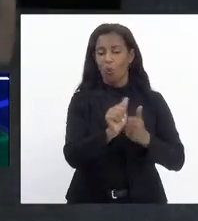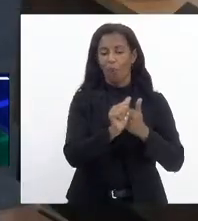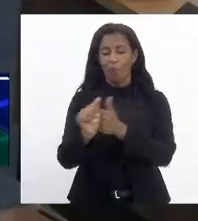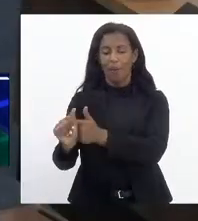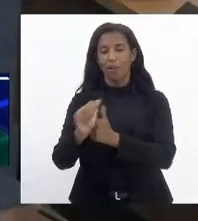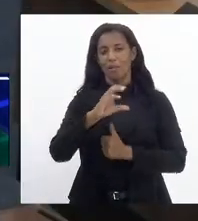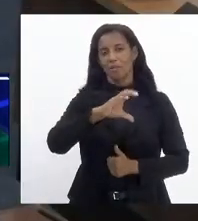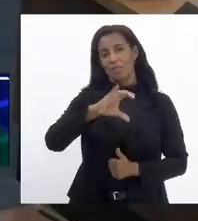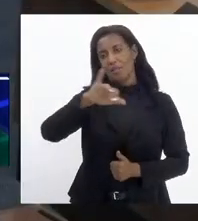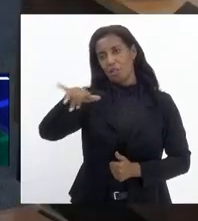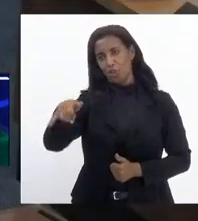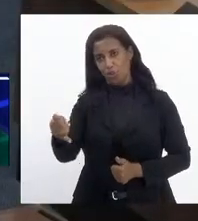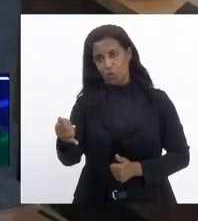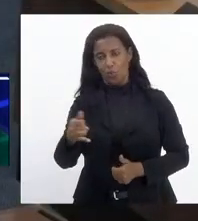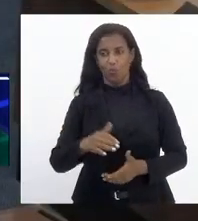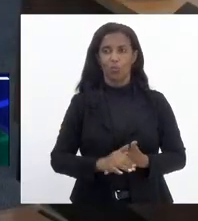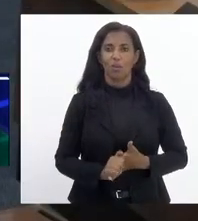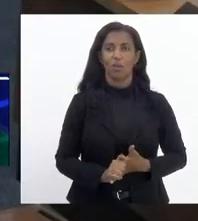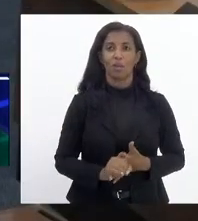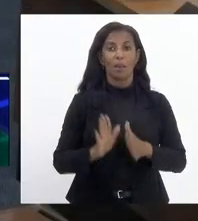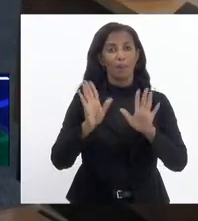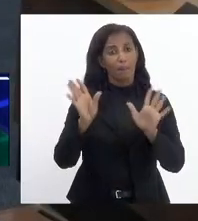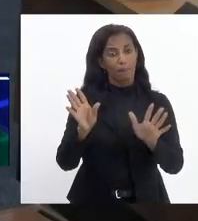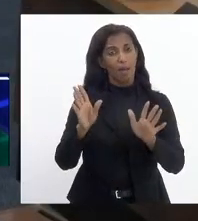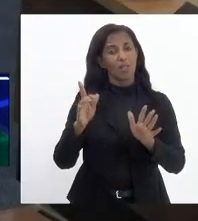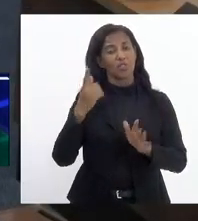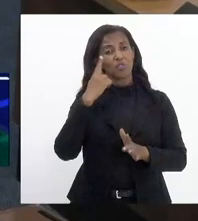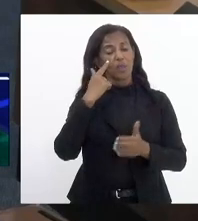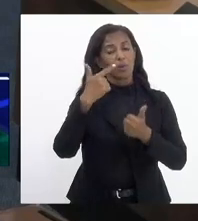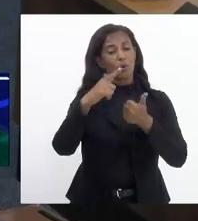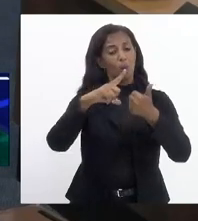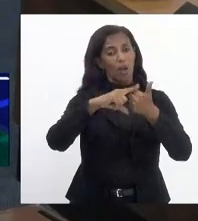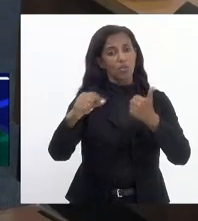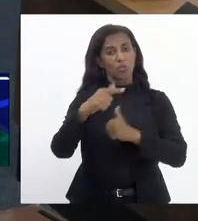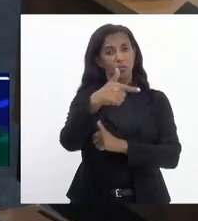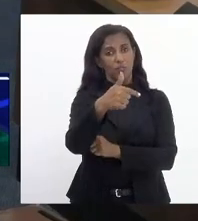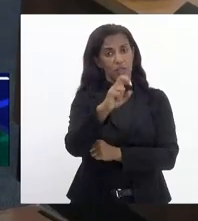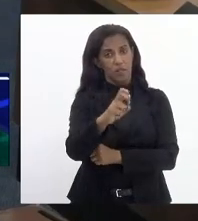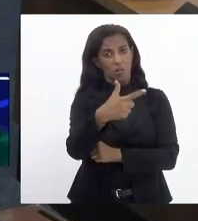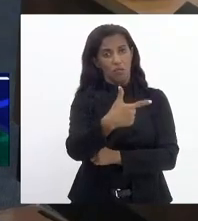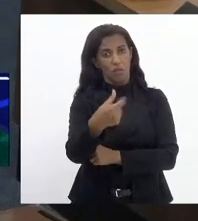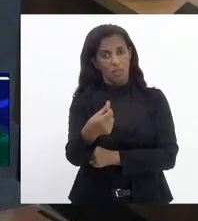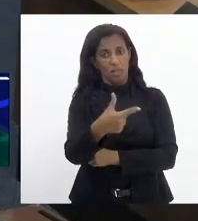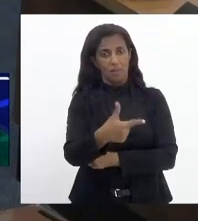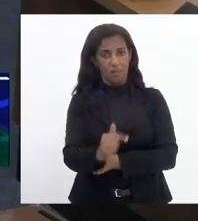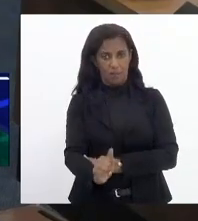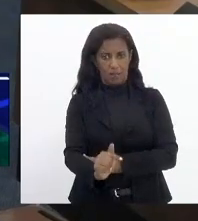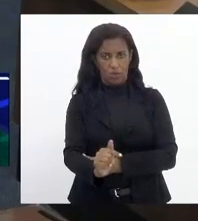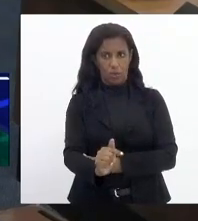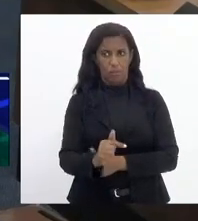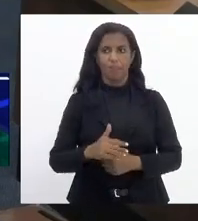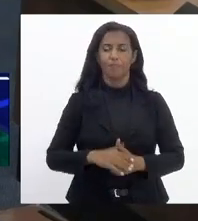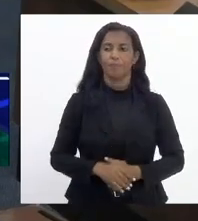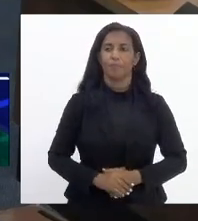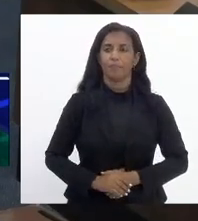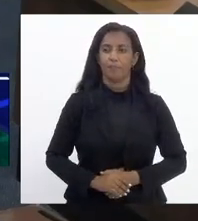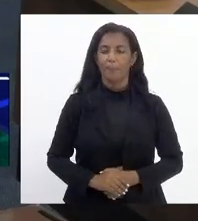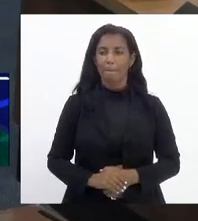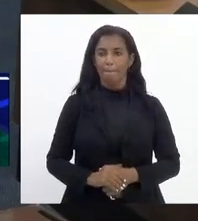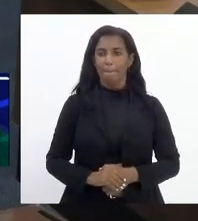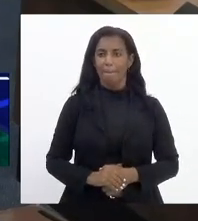do relator, mas suprimindo os artigos 25, 26 e 27. Pela ordem, é o voto, senhor presidente. Pela